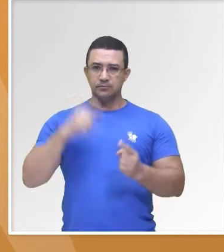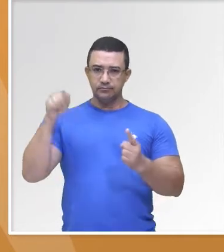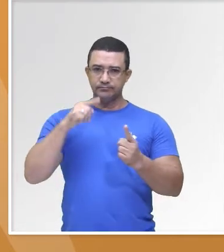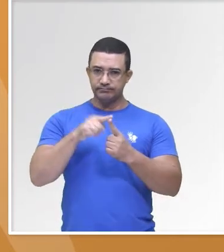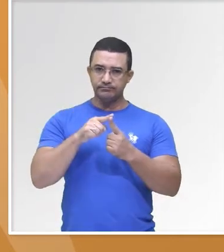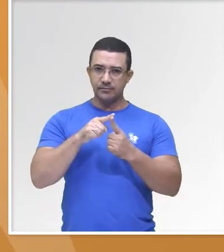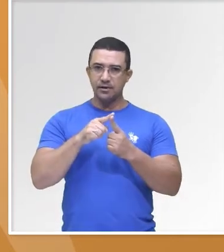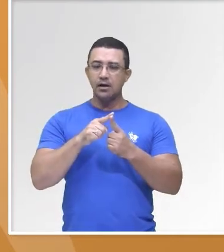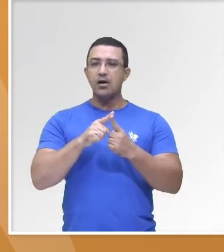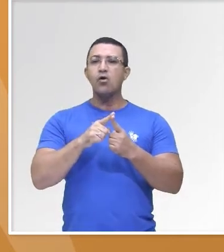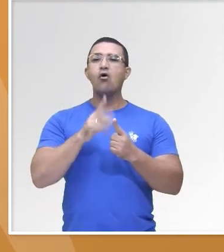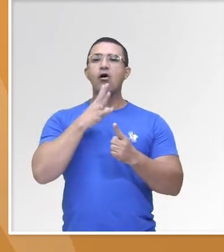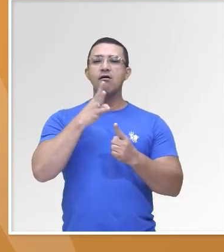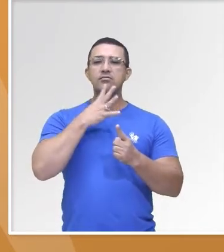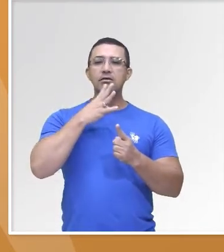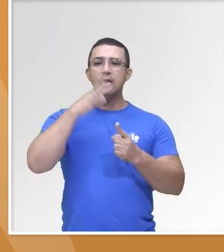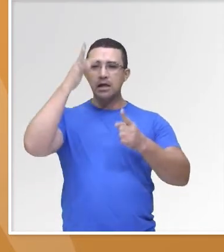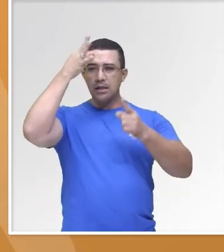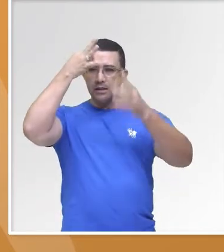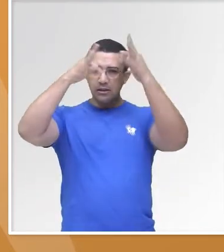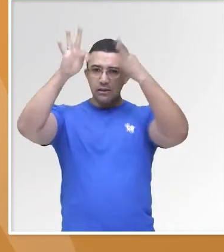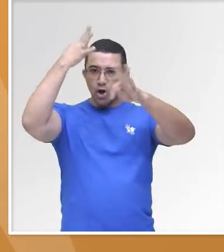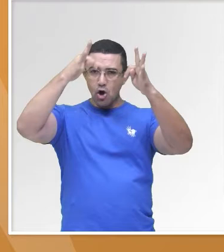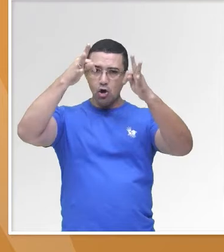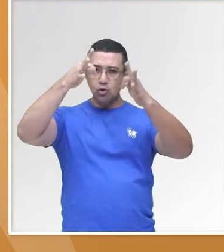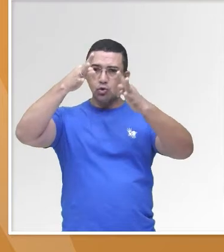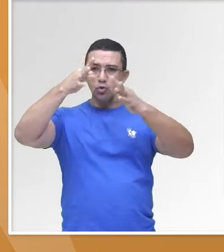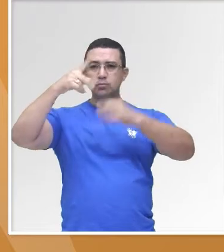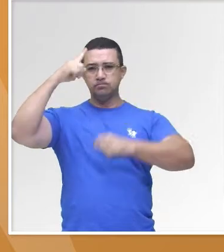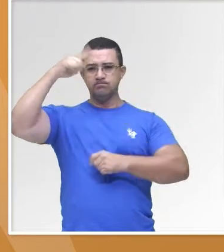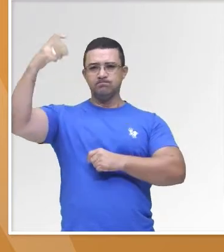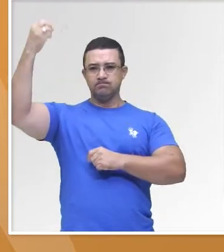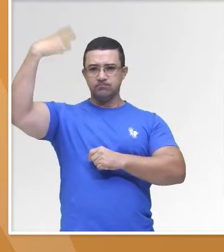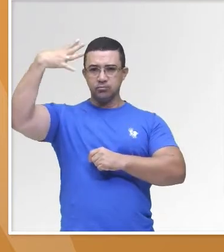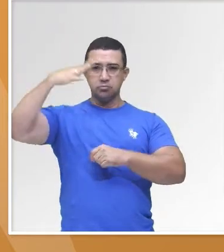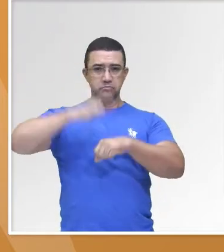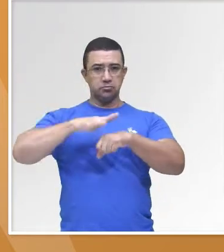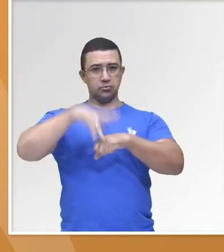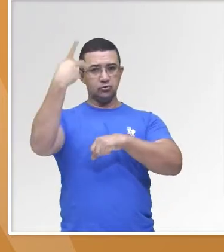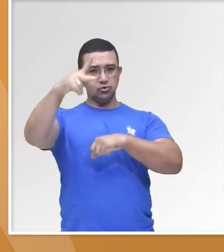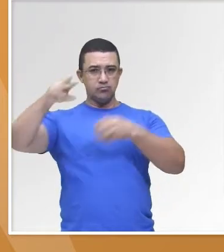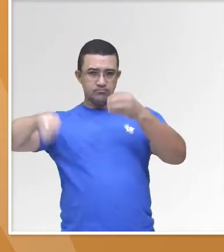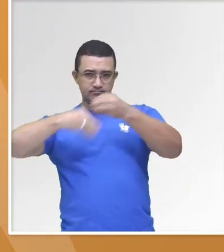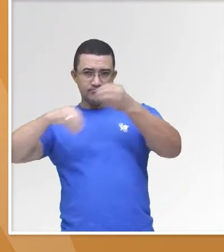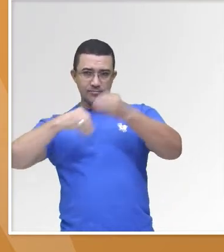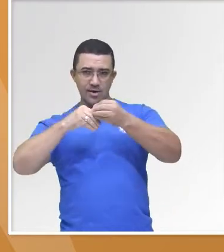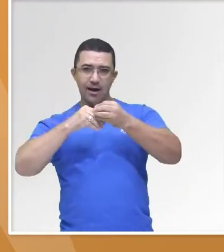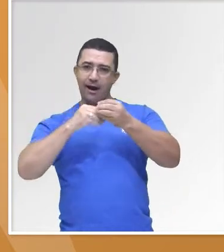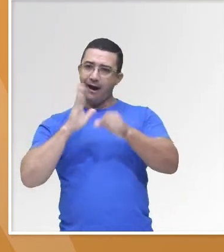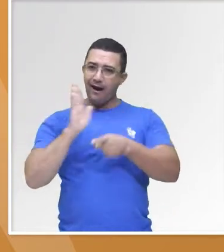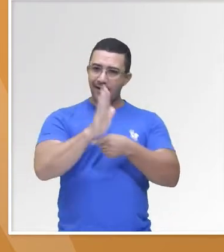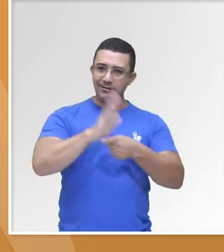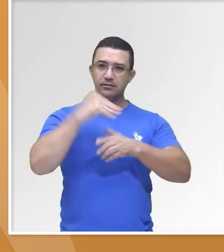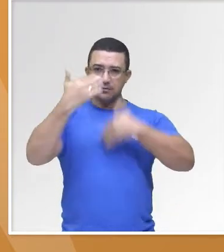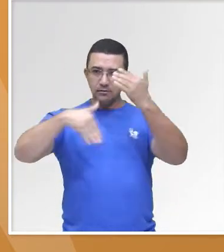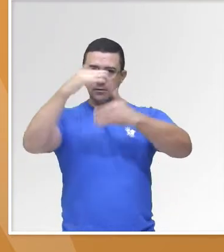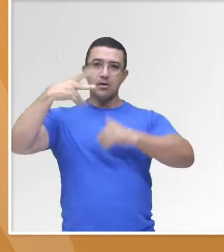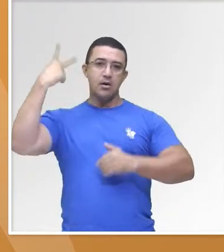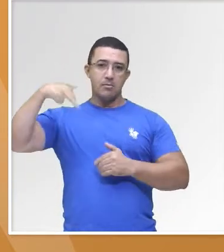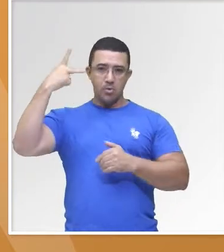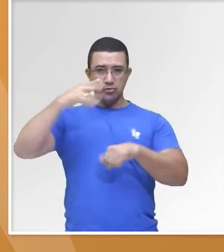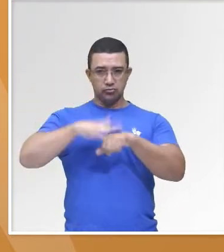Habilidade: identificar os teóricos iluministas e sua contribuição com o desenvolvimento político de